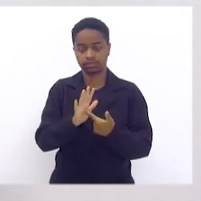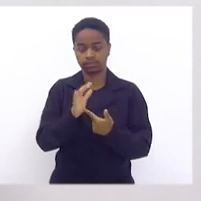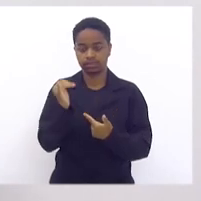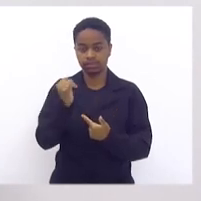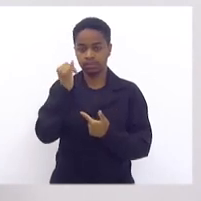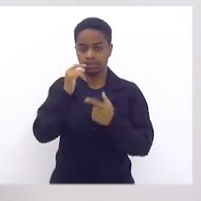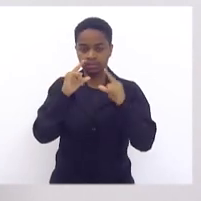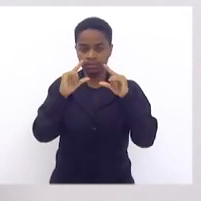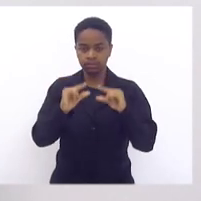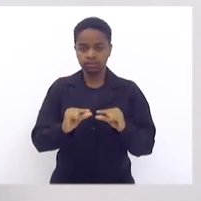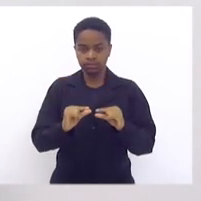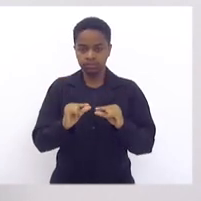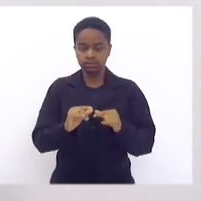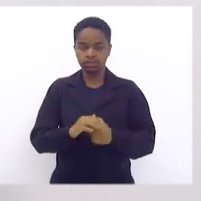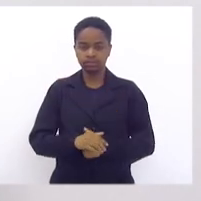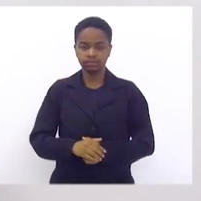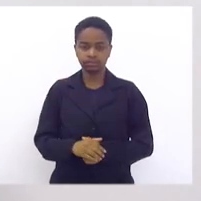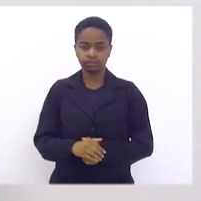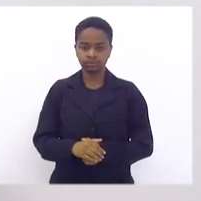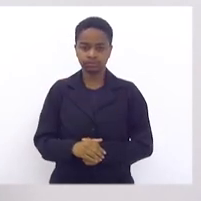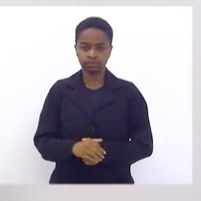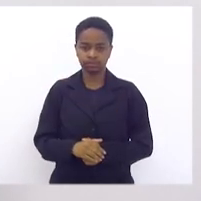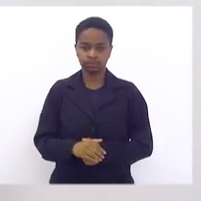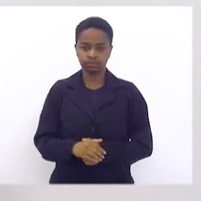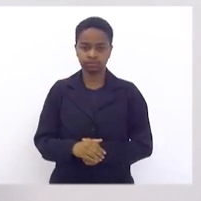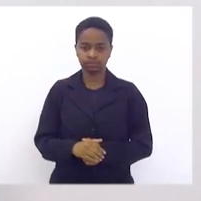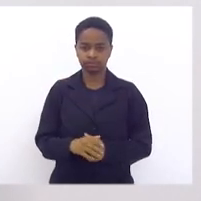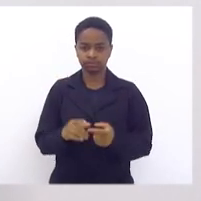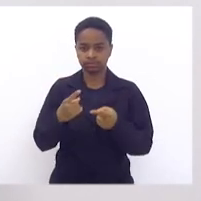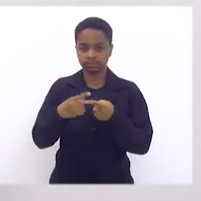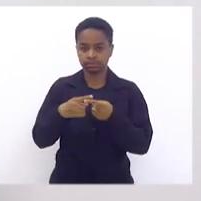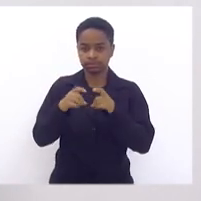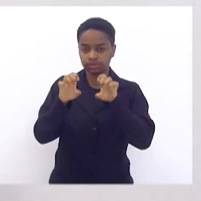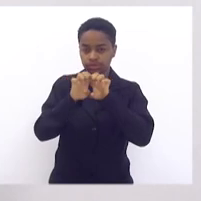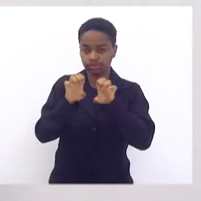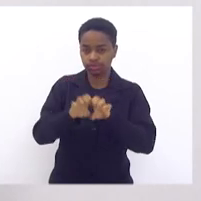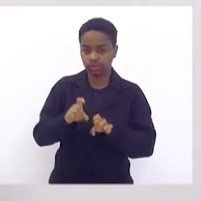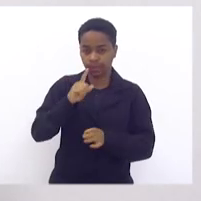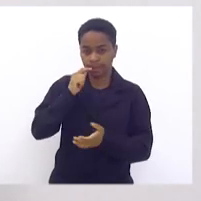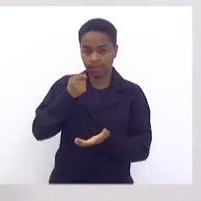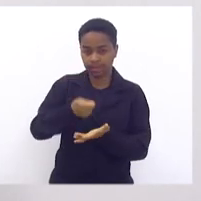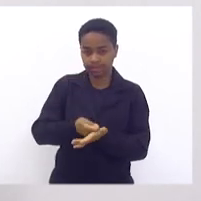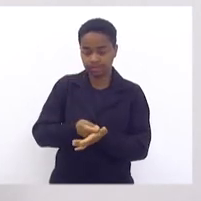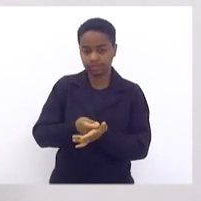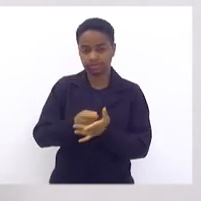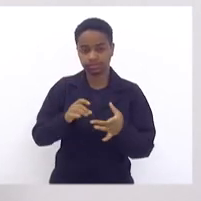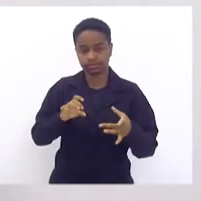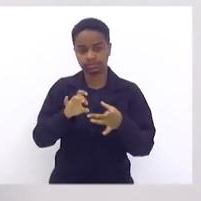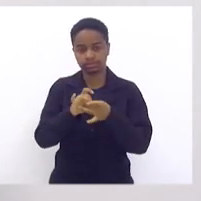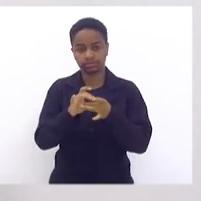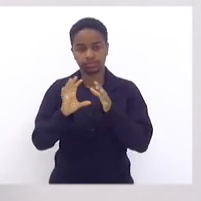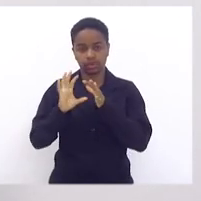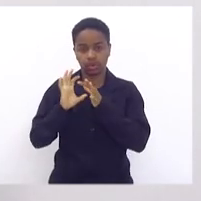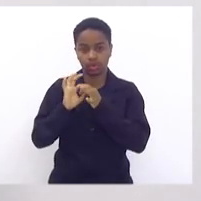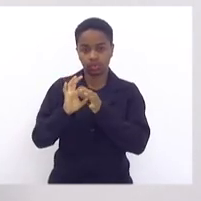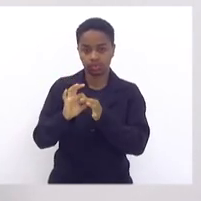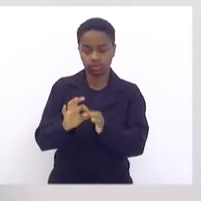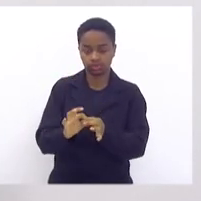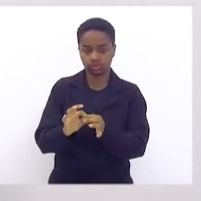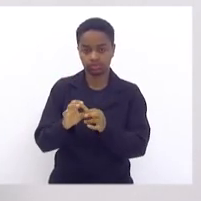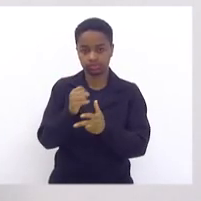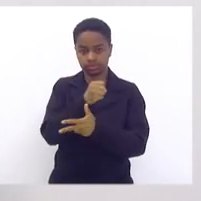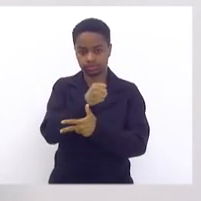menor, porque essa estrutura machista está inserida no contexto de todos os